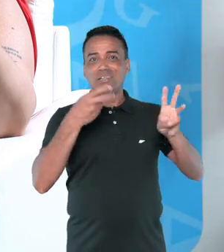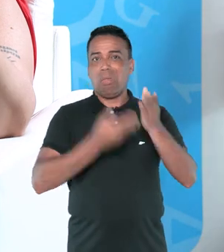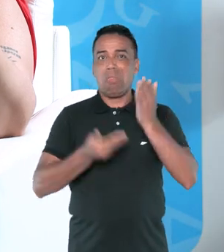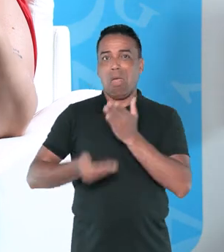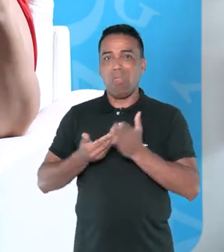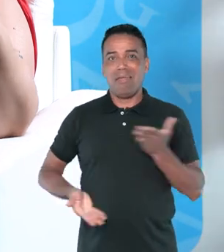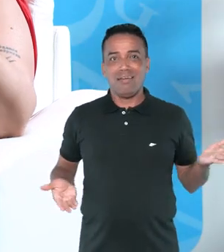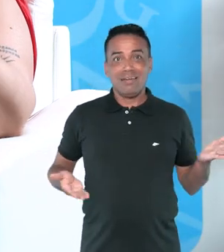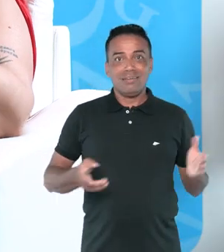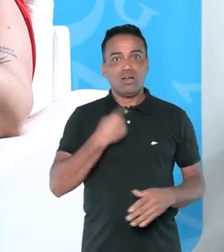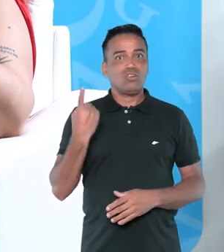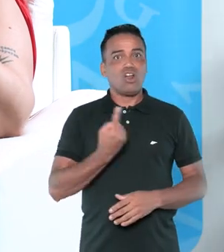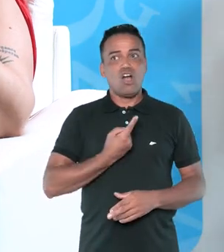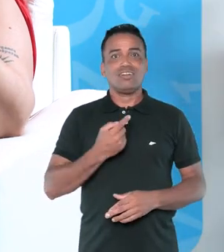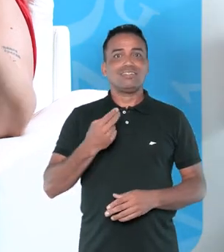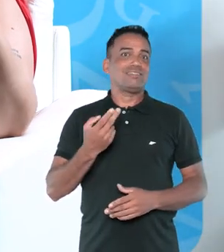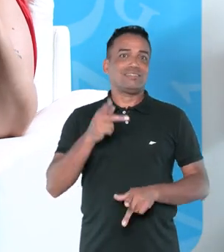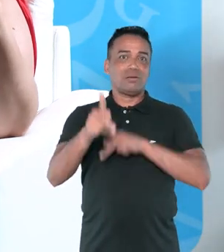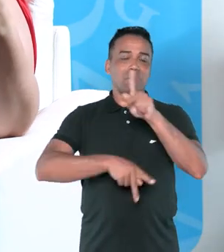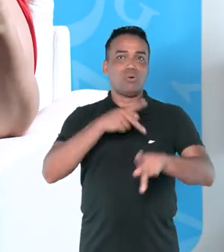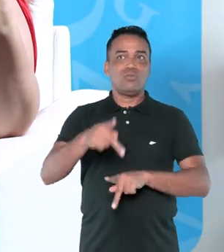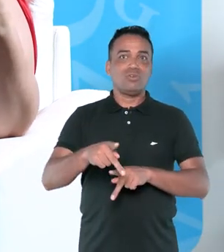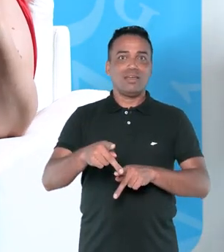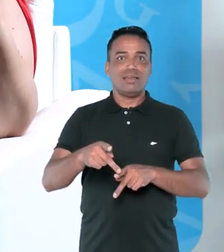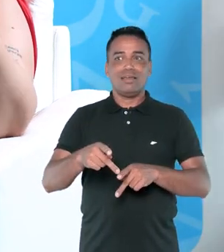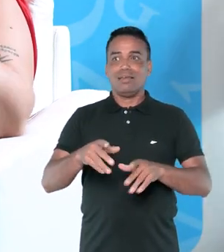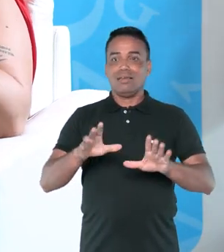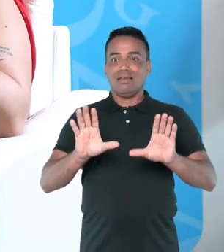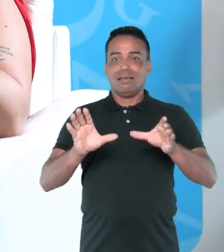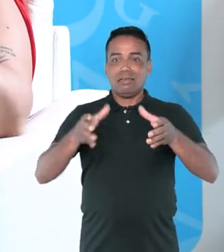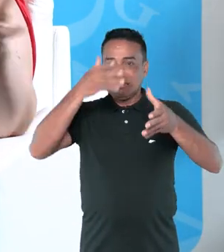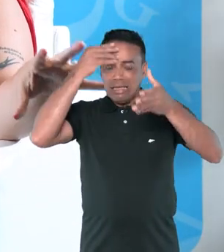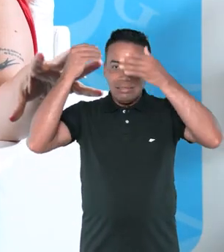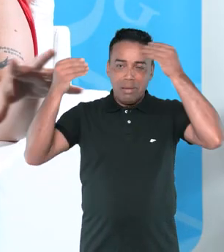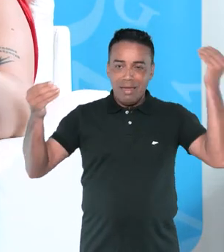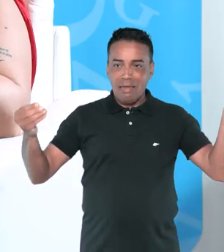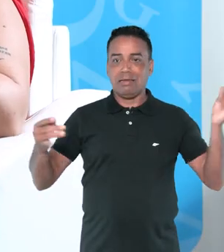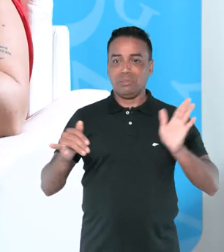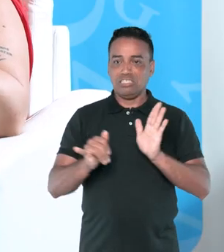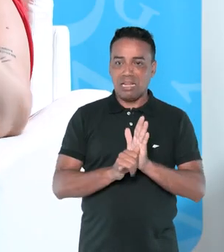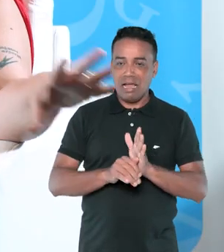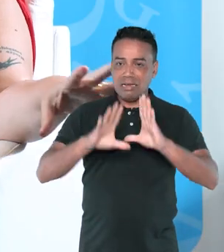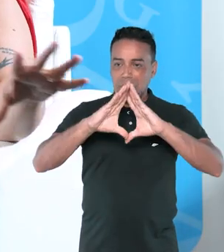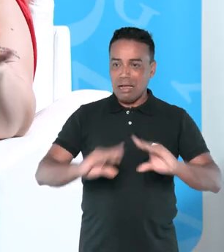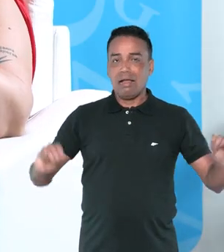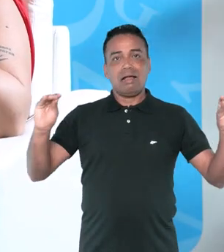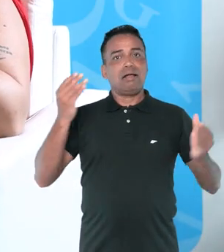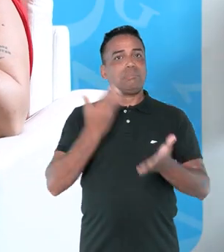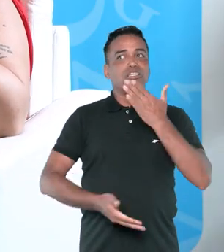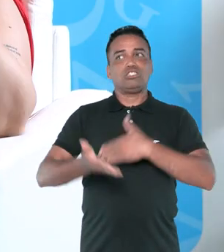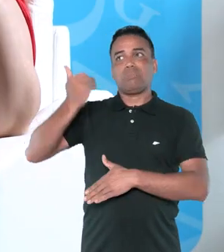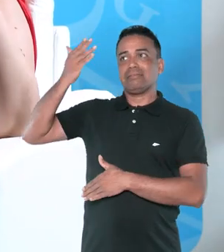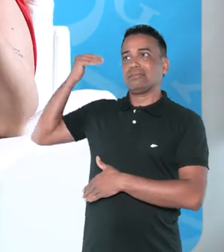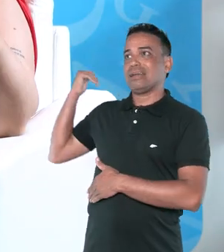então nós somos uma nação com amnésia coletiva, a gente tem um passado apagado, a gente não vai recuperar esse passado,